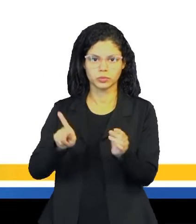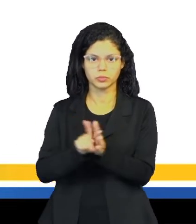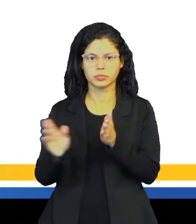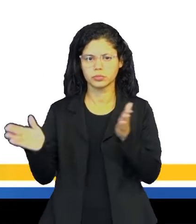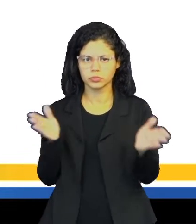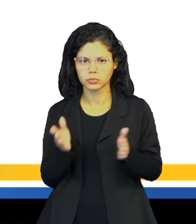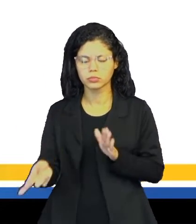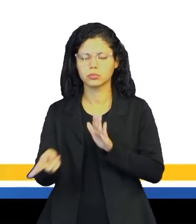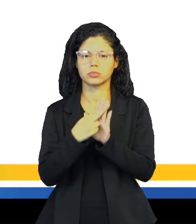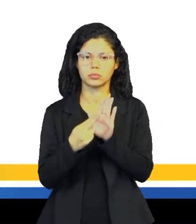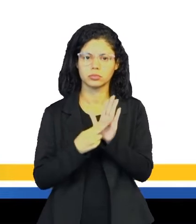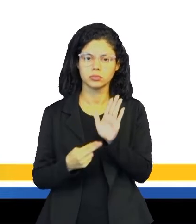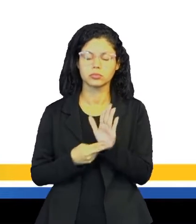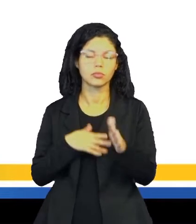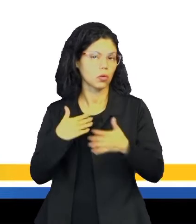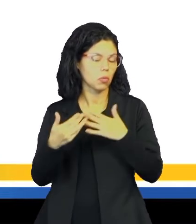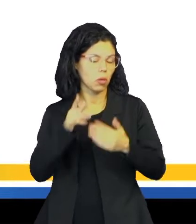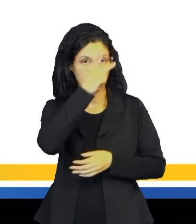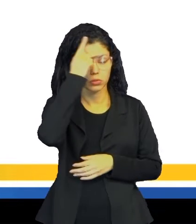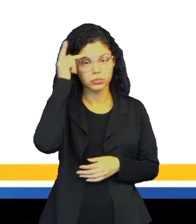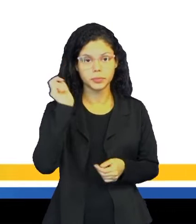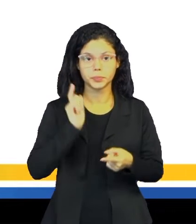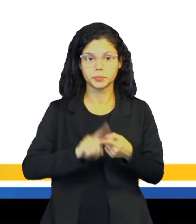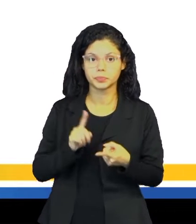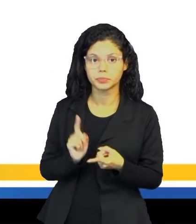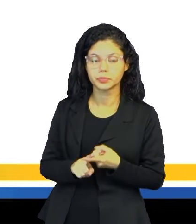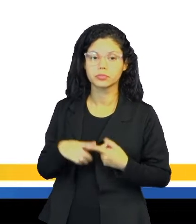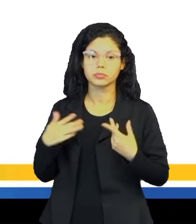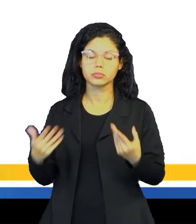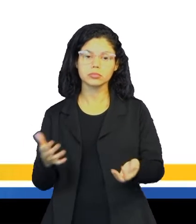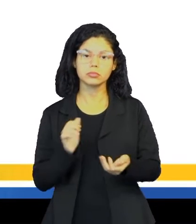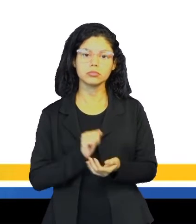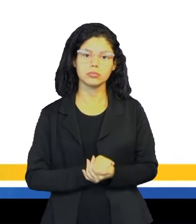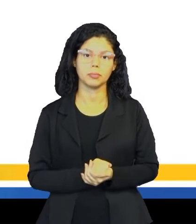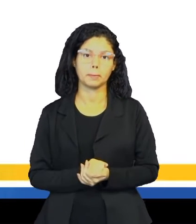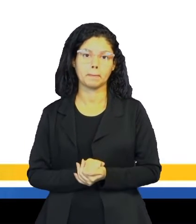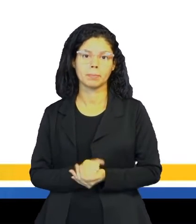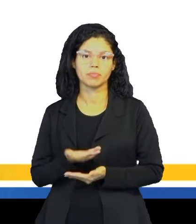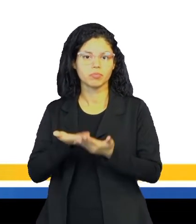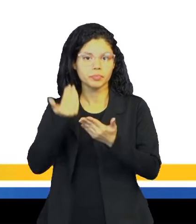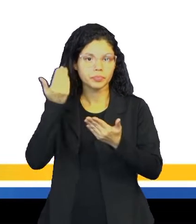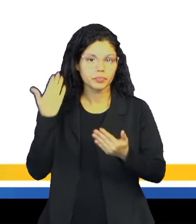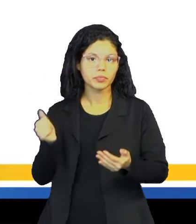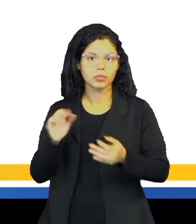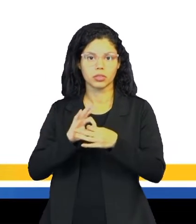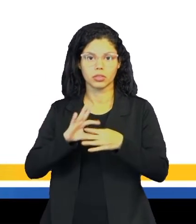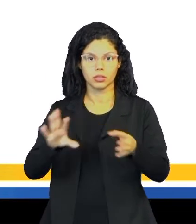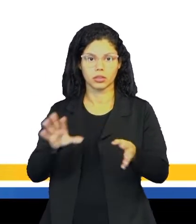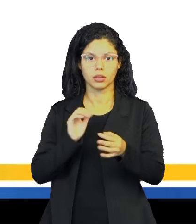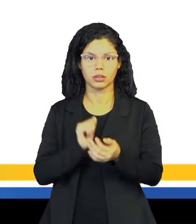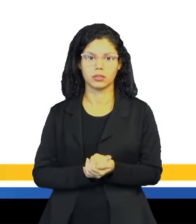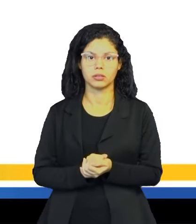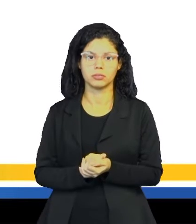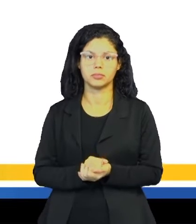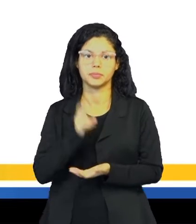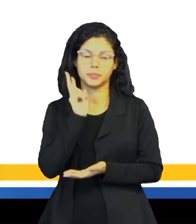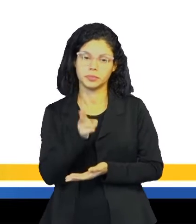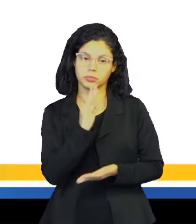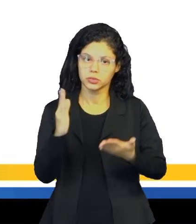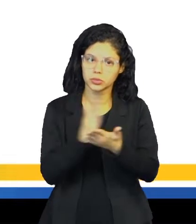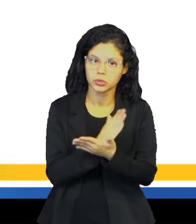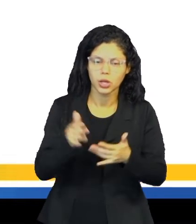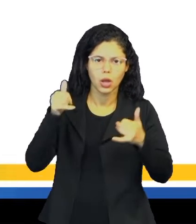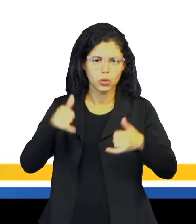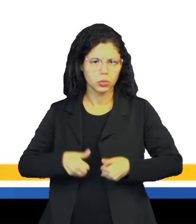acessível, em regra, né, a qualquer pessoa. Portanto, ante a sua essencialidade, né, da defesa da liberdade, sempre que